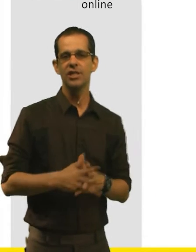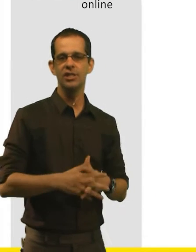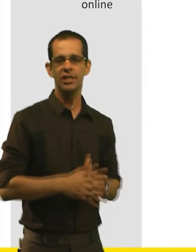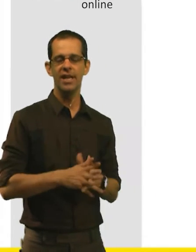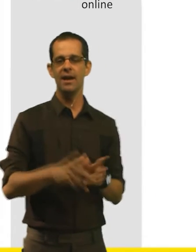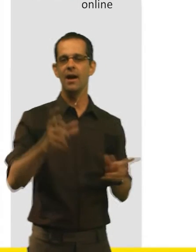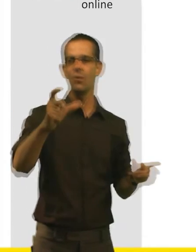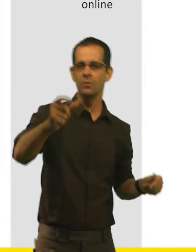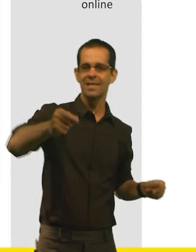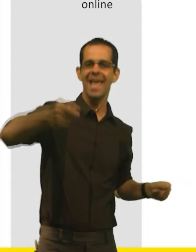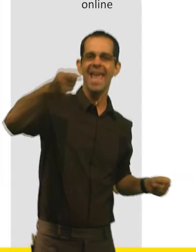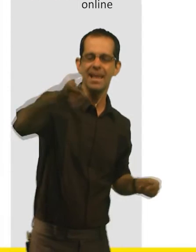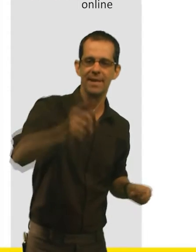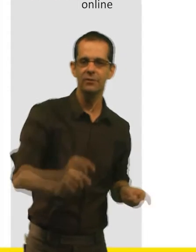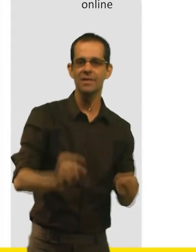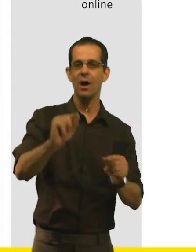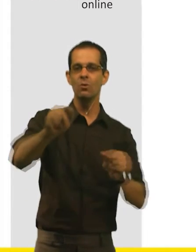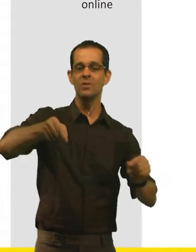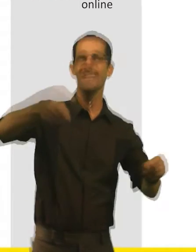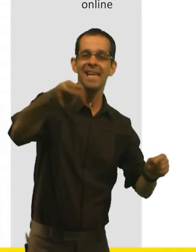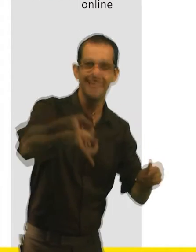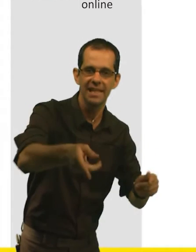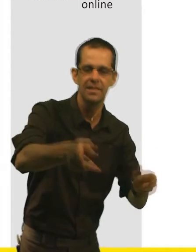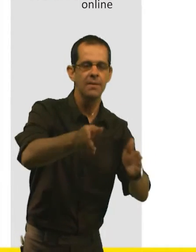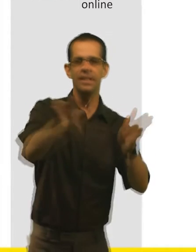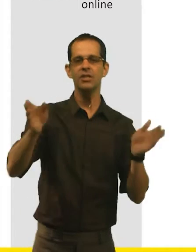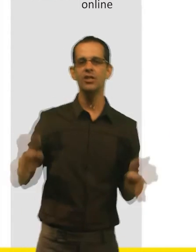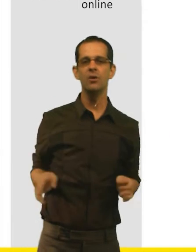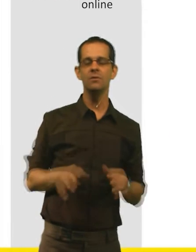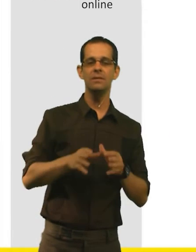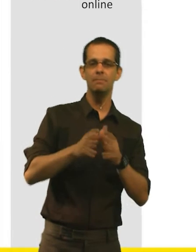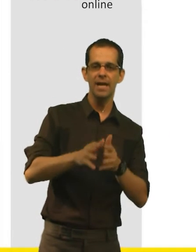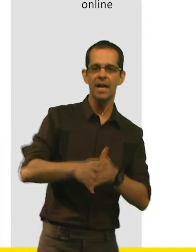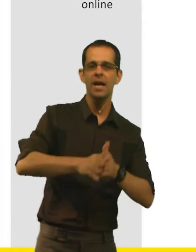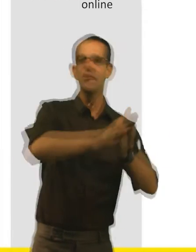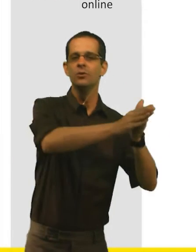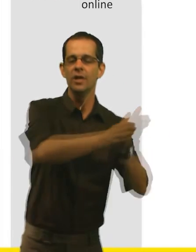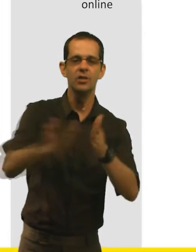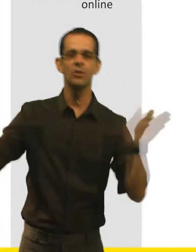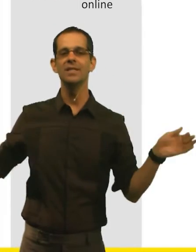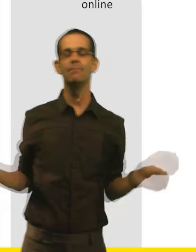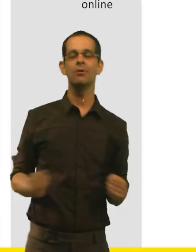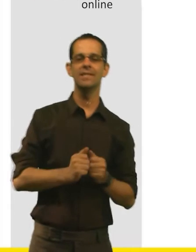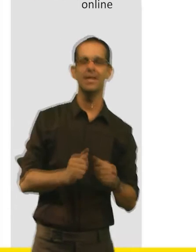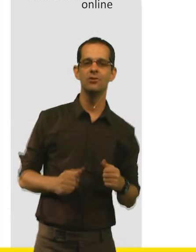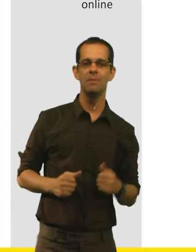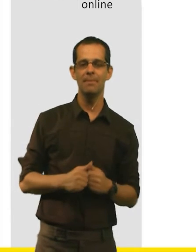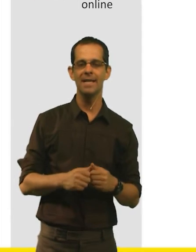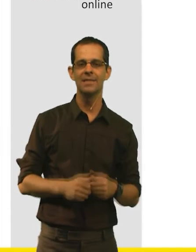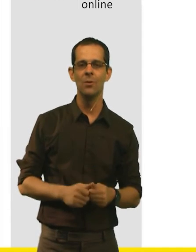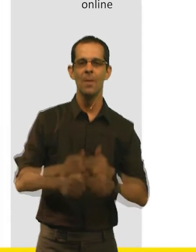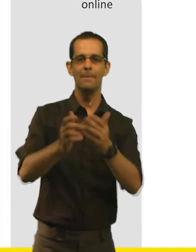interessante que a gente tenha alguns elementos, alguns itens, para que a gente não se perca durante todo esse processo